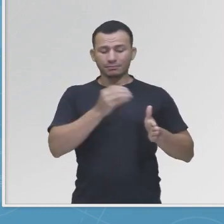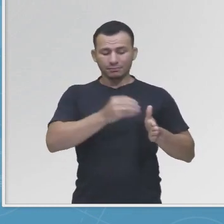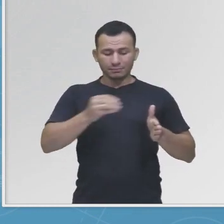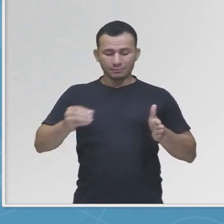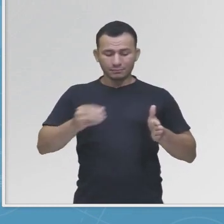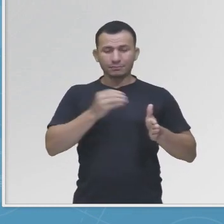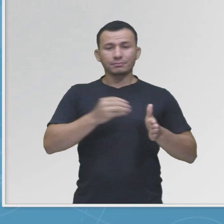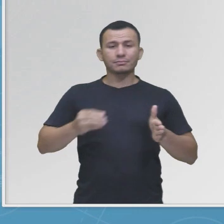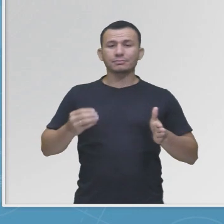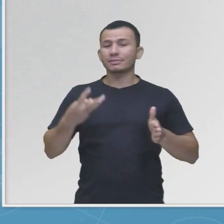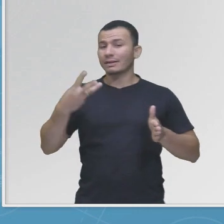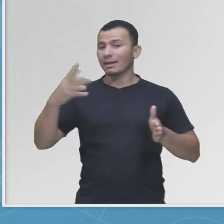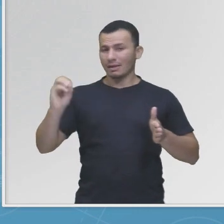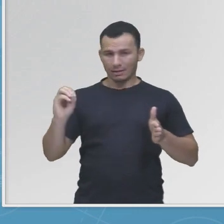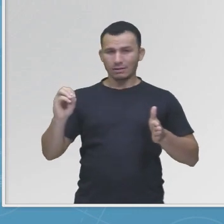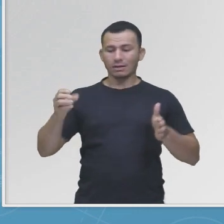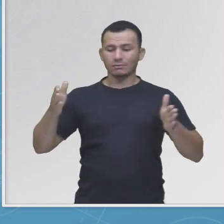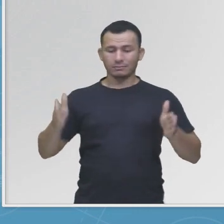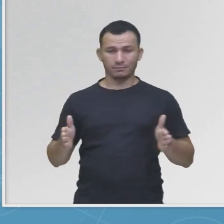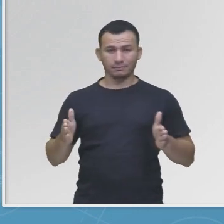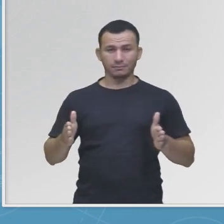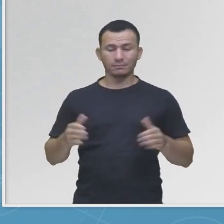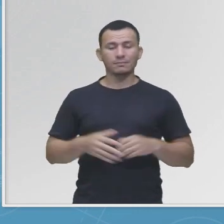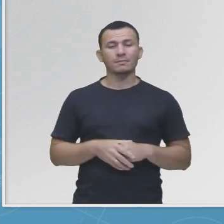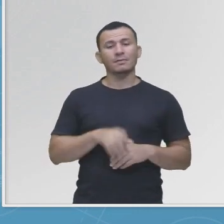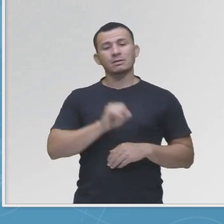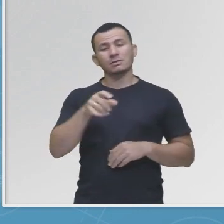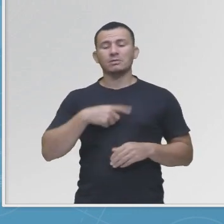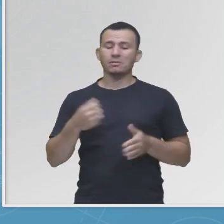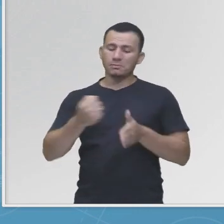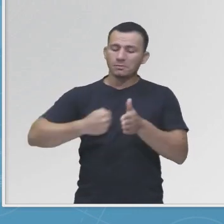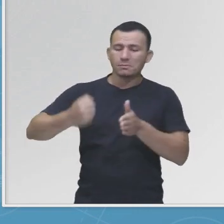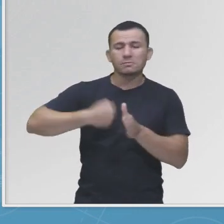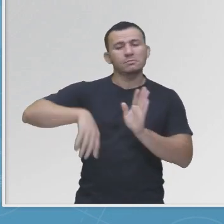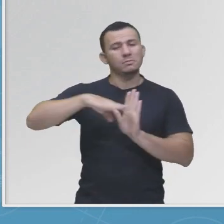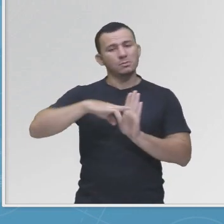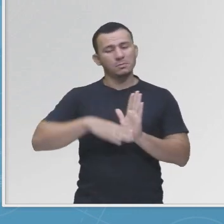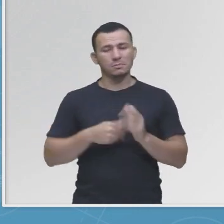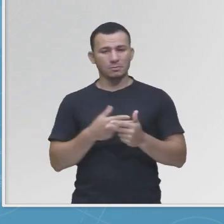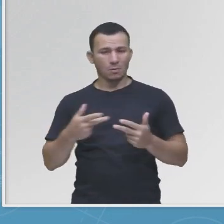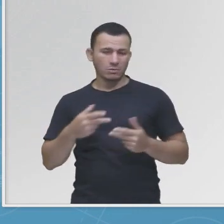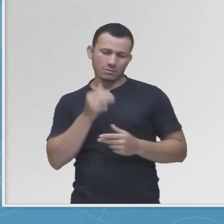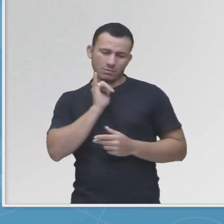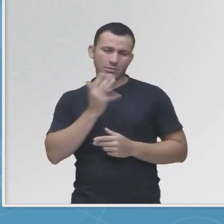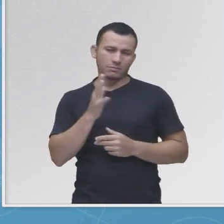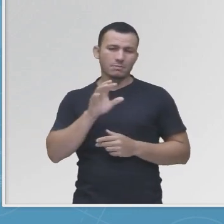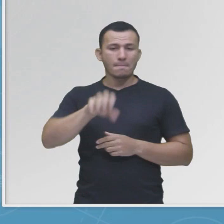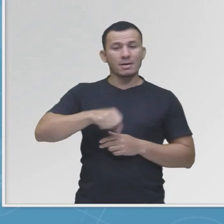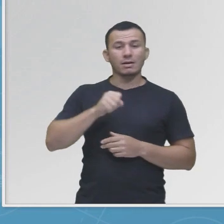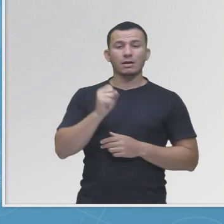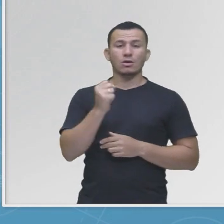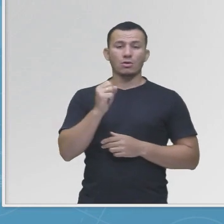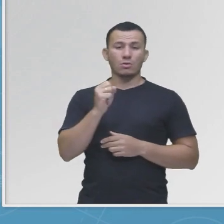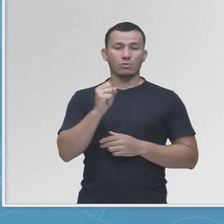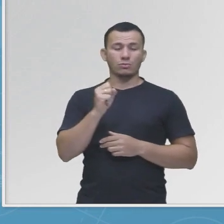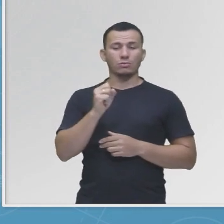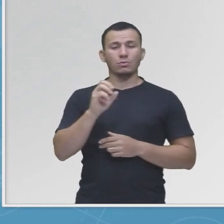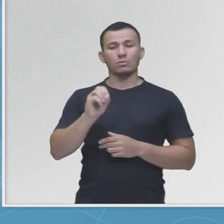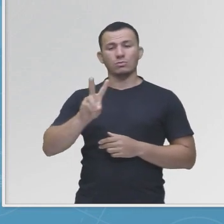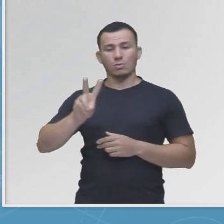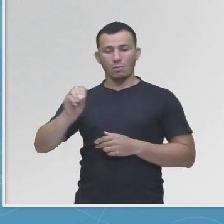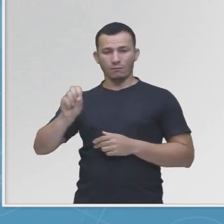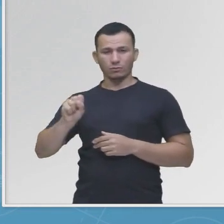nós vamos retirar alguns ovos para realizar alguma receita, vamos supor 8, usar 8 ovos aqui para fazer um